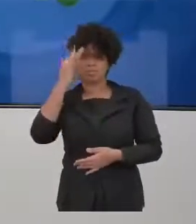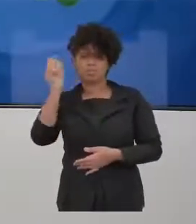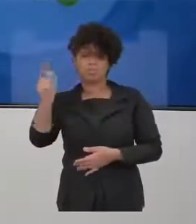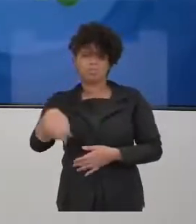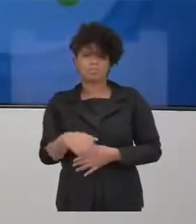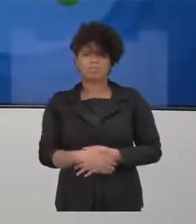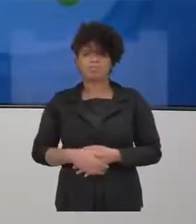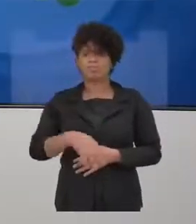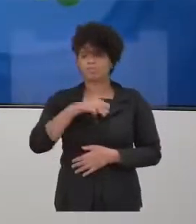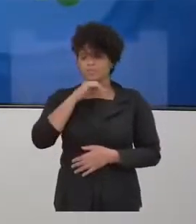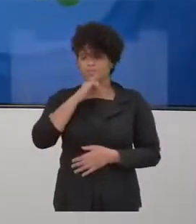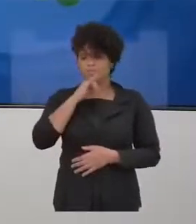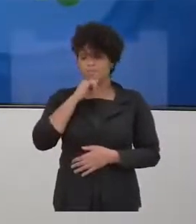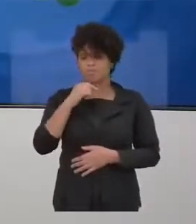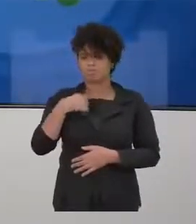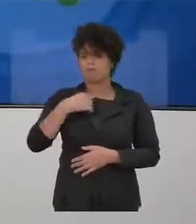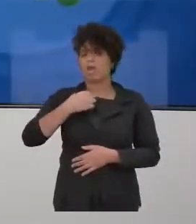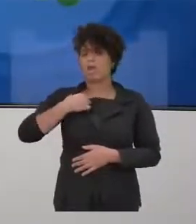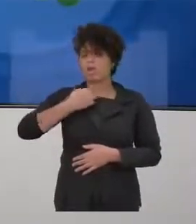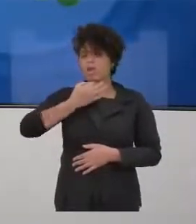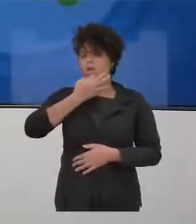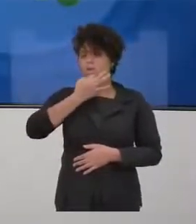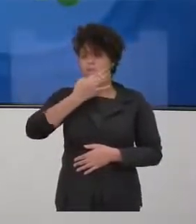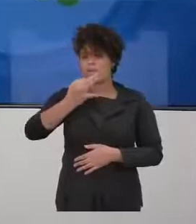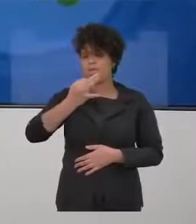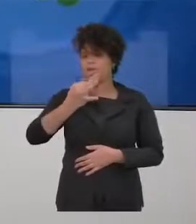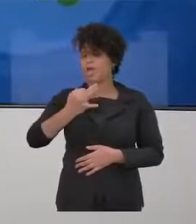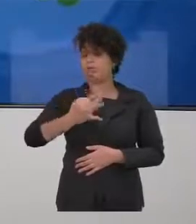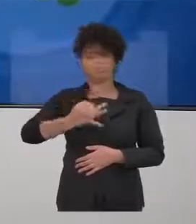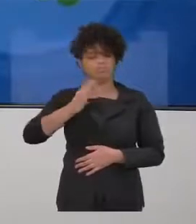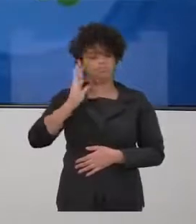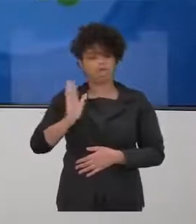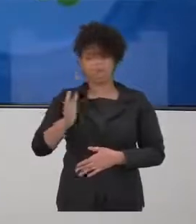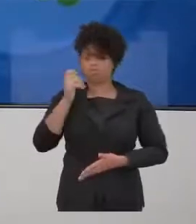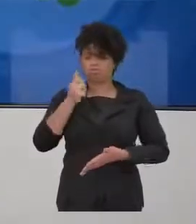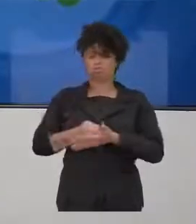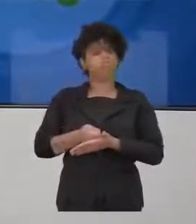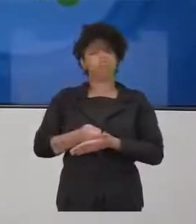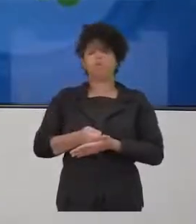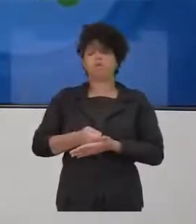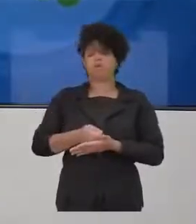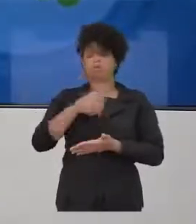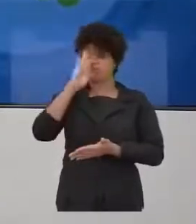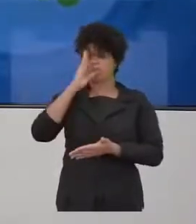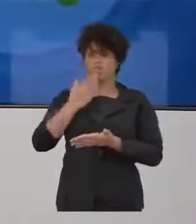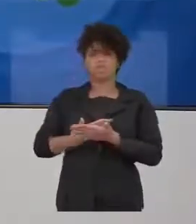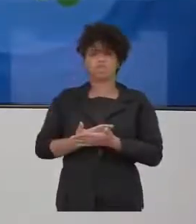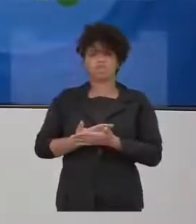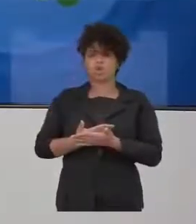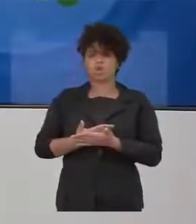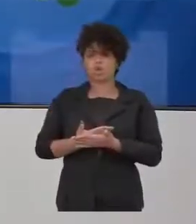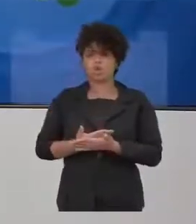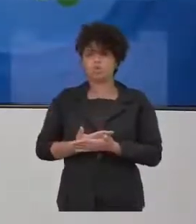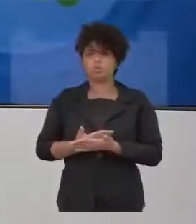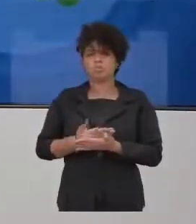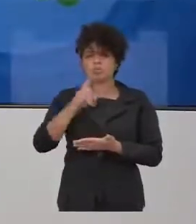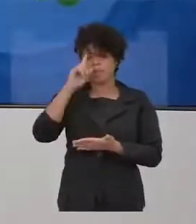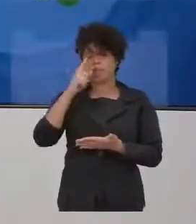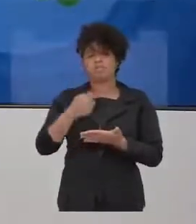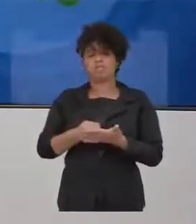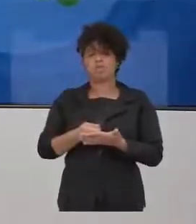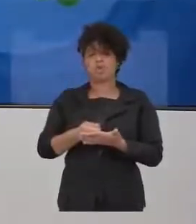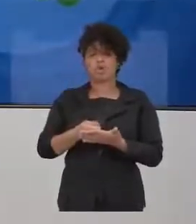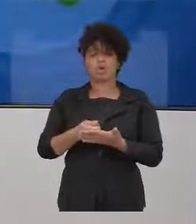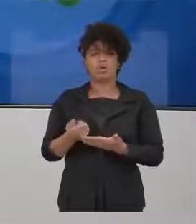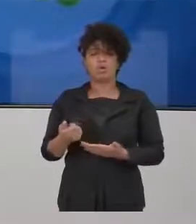você é daquela pessoa que fala, eu tenho ponto de vista, eu não mudo nunca. Não, olha, vou falar uma coisa. A palavra